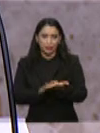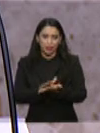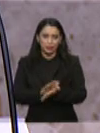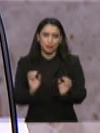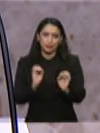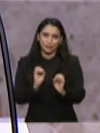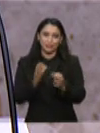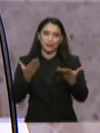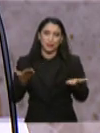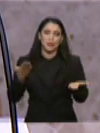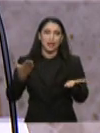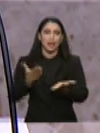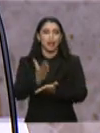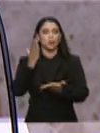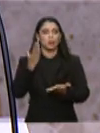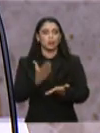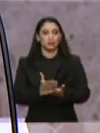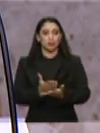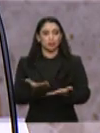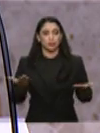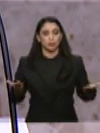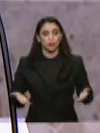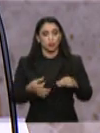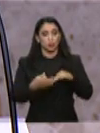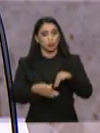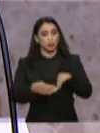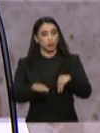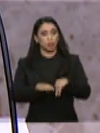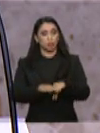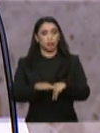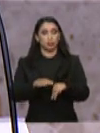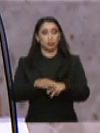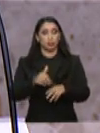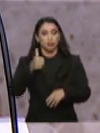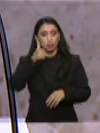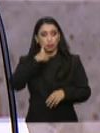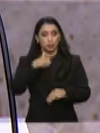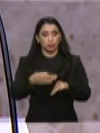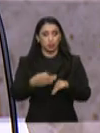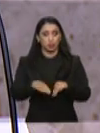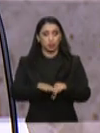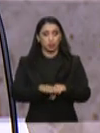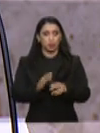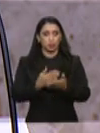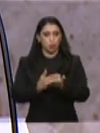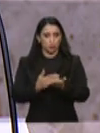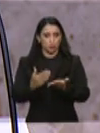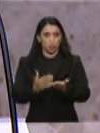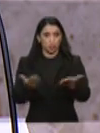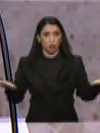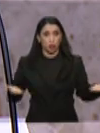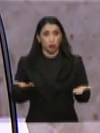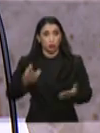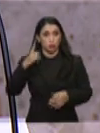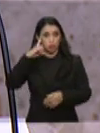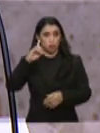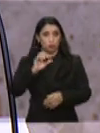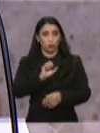aprovada. Permito-me, senhores ministros, senhora ministra, um registro inicial. Hoje, 8 de